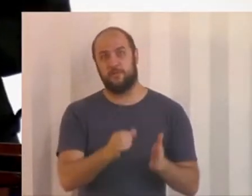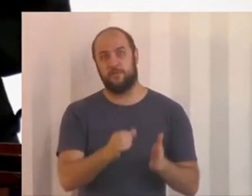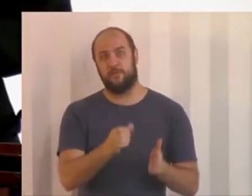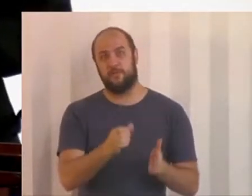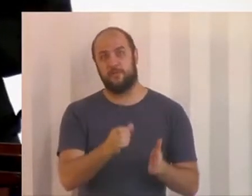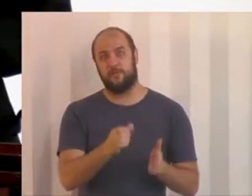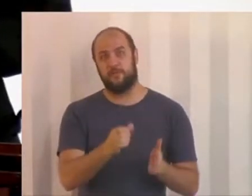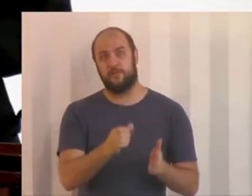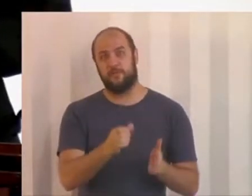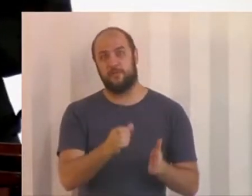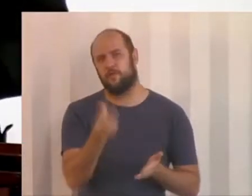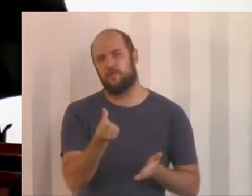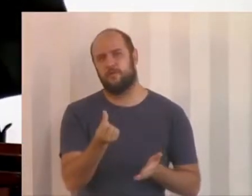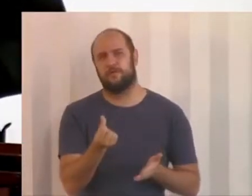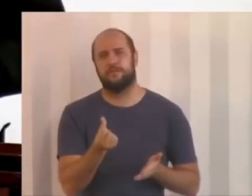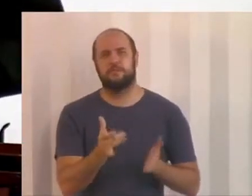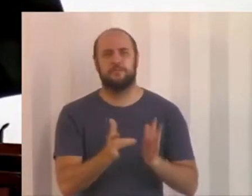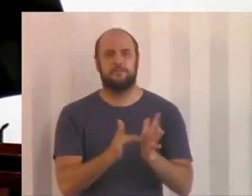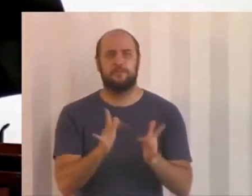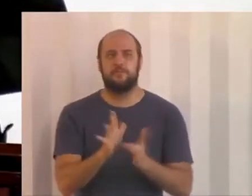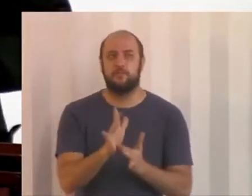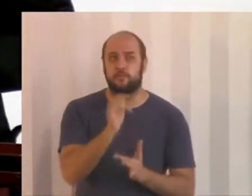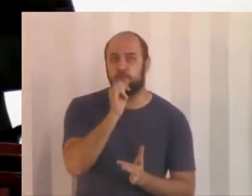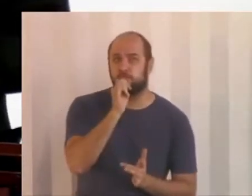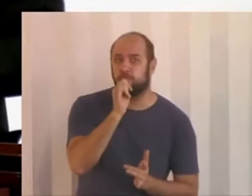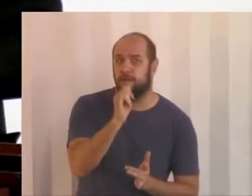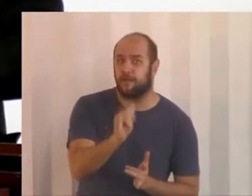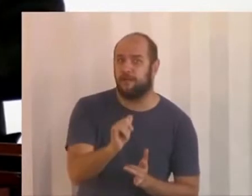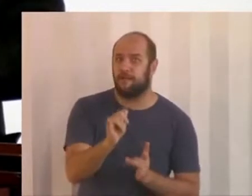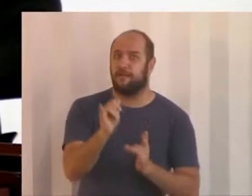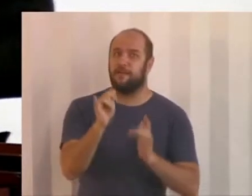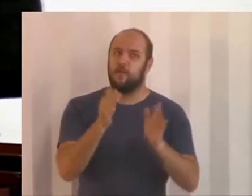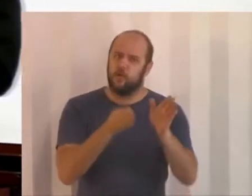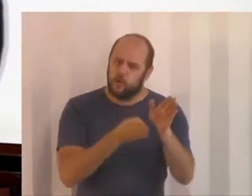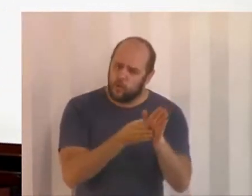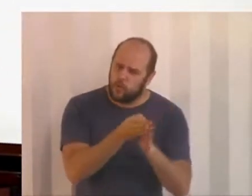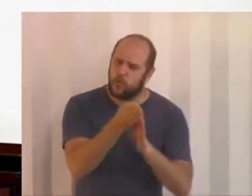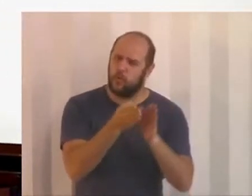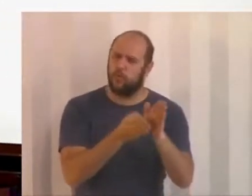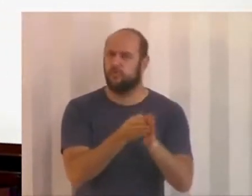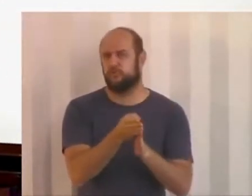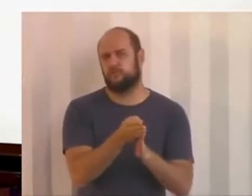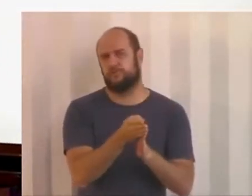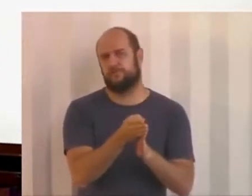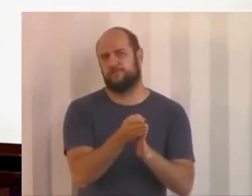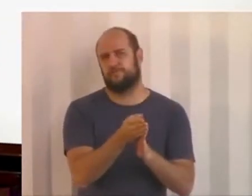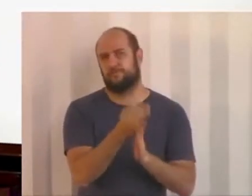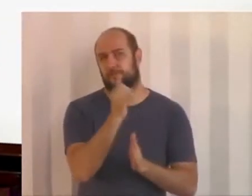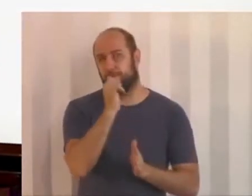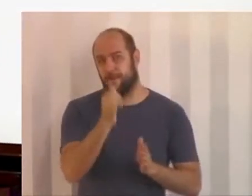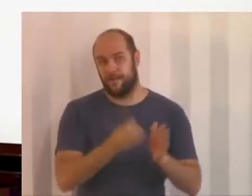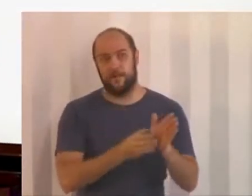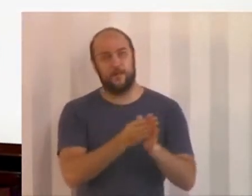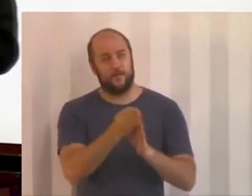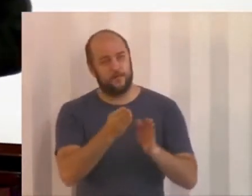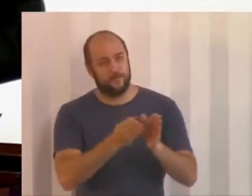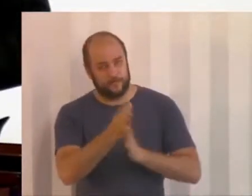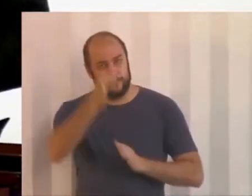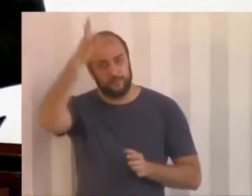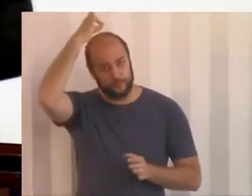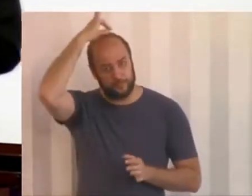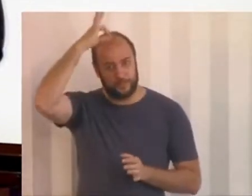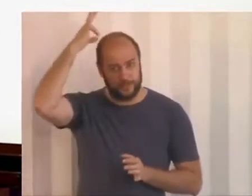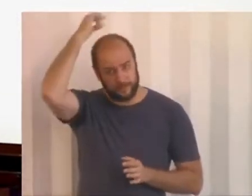quando Jesus vai falar do Consolador. Ele vai falar que o Consolador é o Espírito